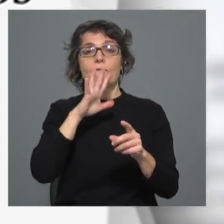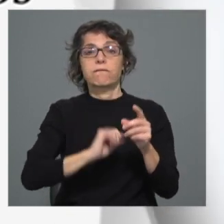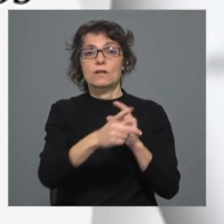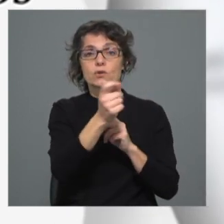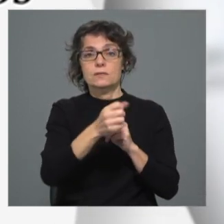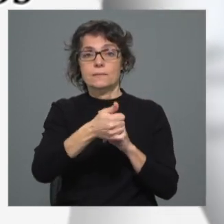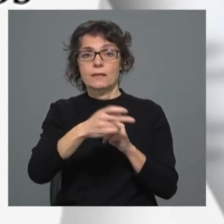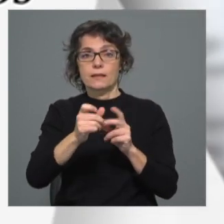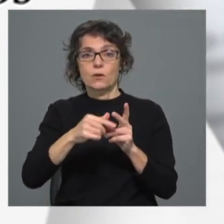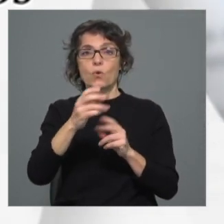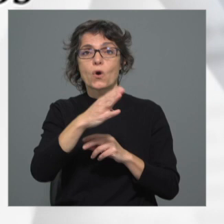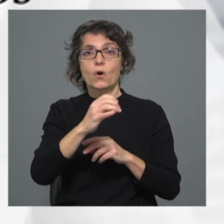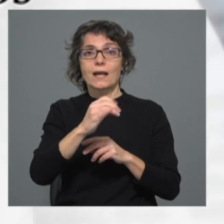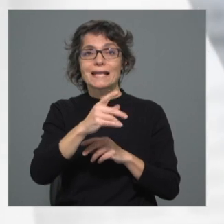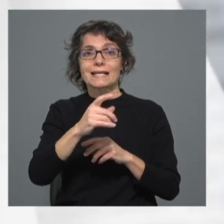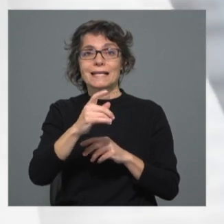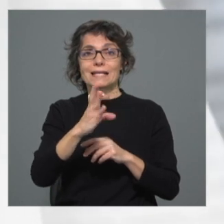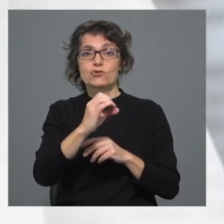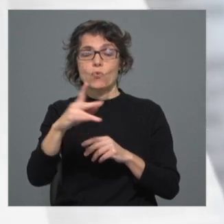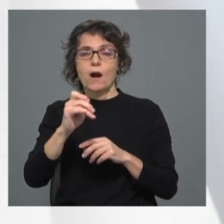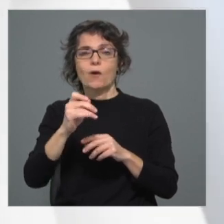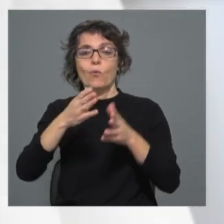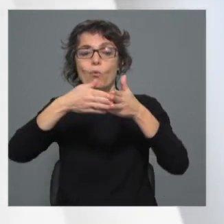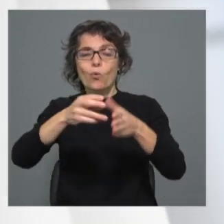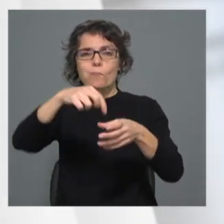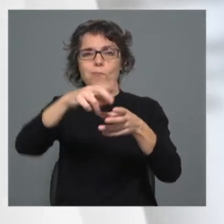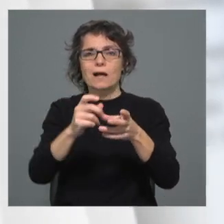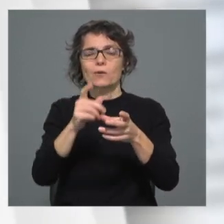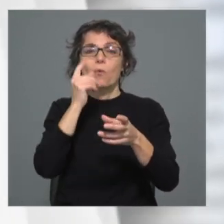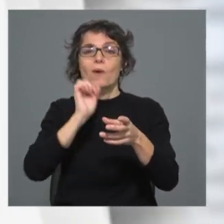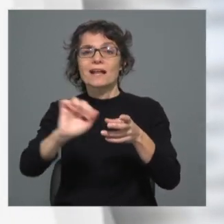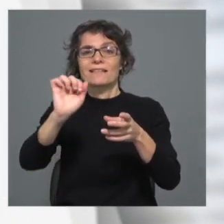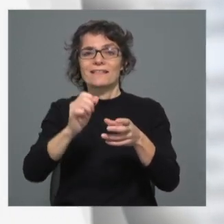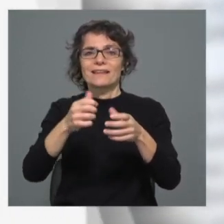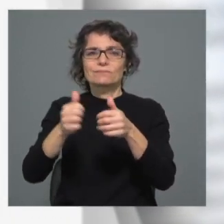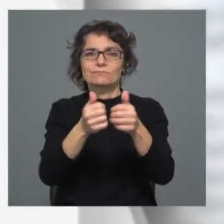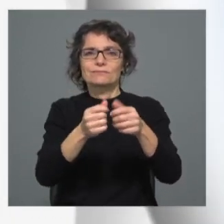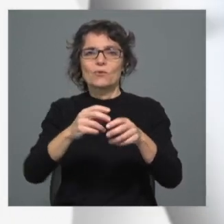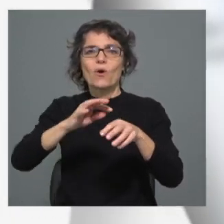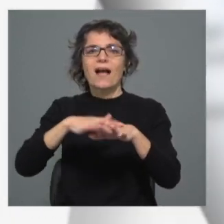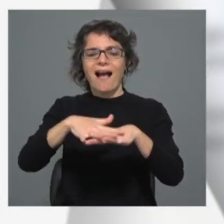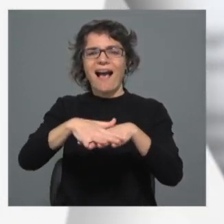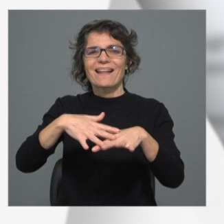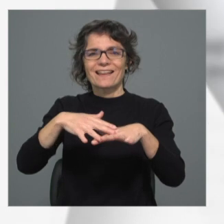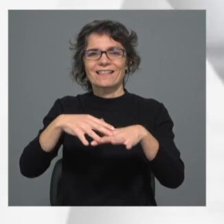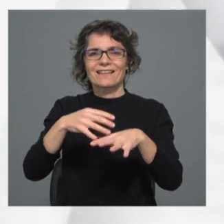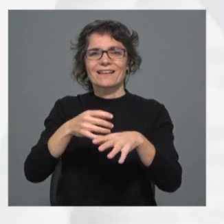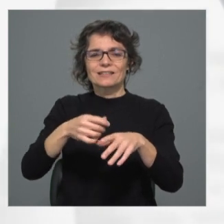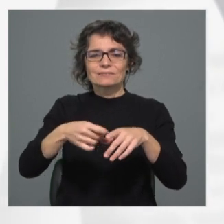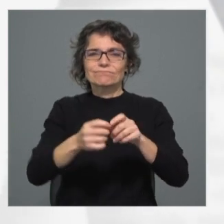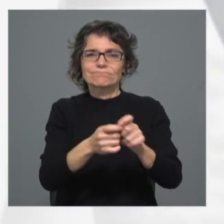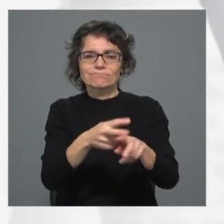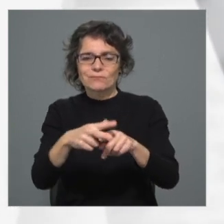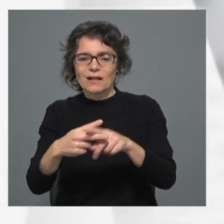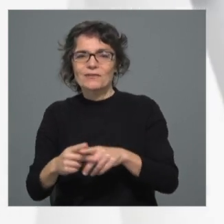irmão João, que estavam no barco na companhia de seu pai Zebedeu, a consertar as redes. Jesus chamou-os